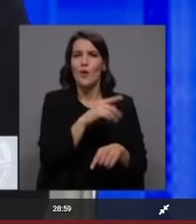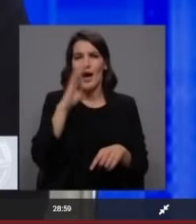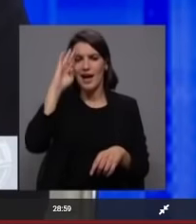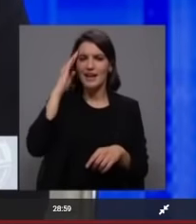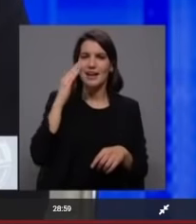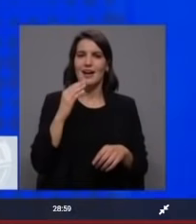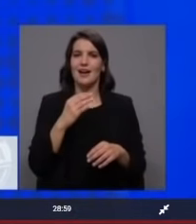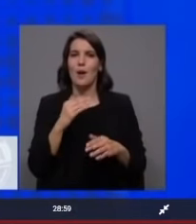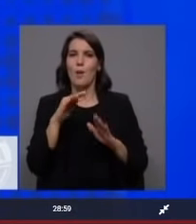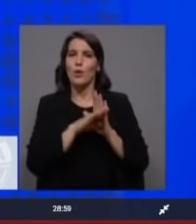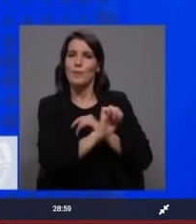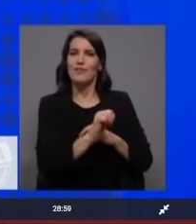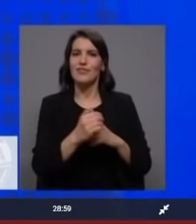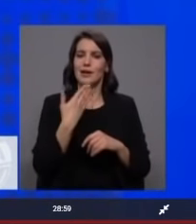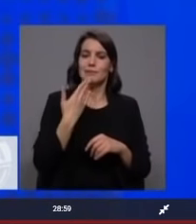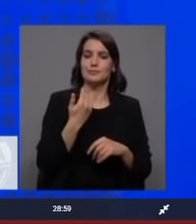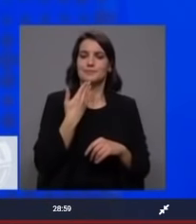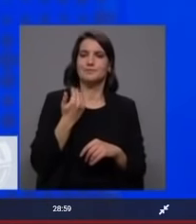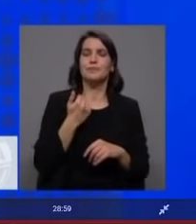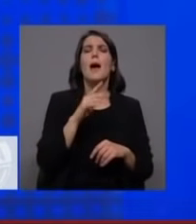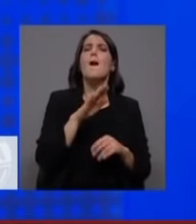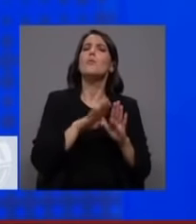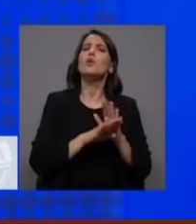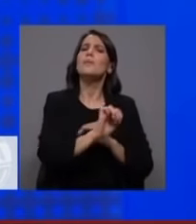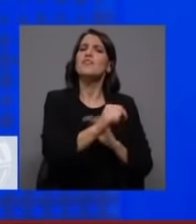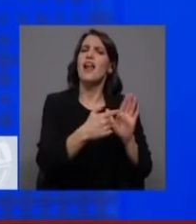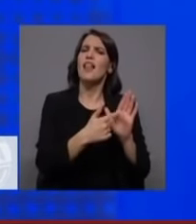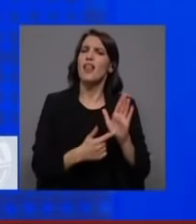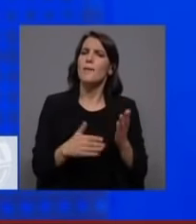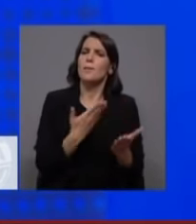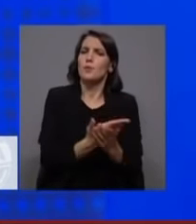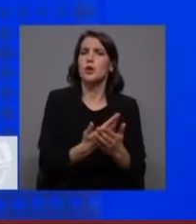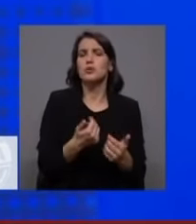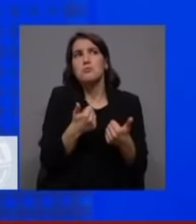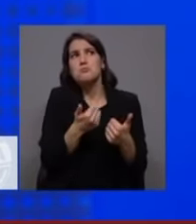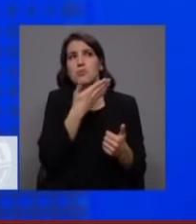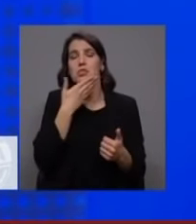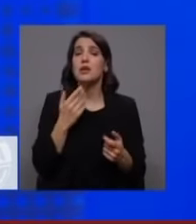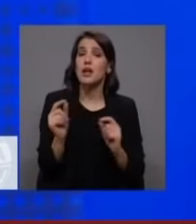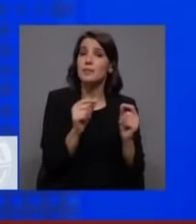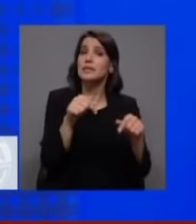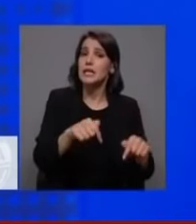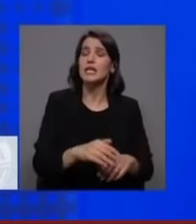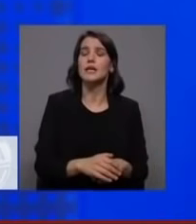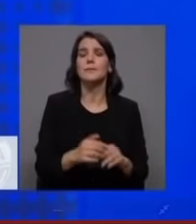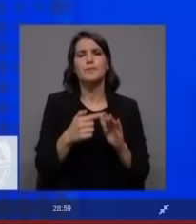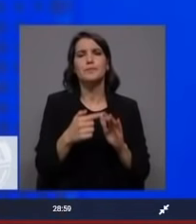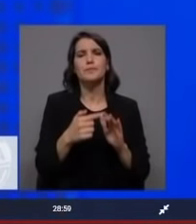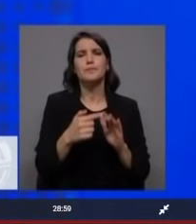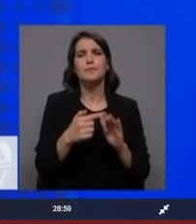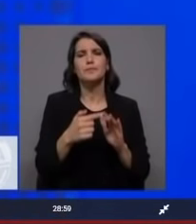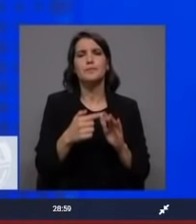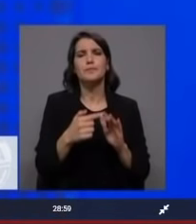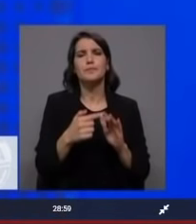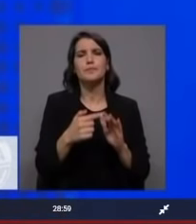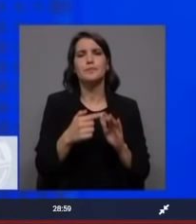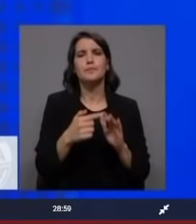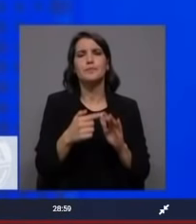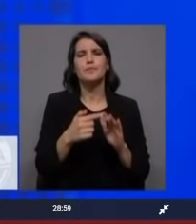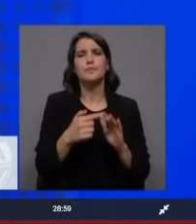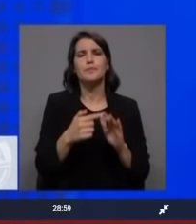seu programa tem muitas propostas uma delas ficar muito dele aqui discutimos é uma promotor ver